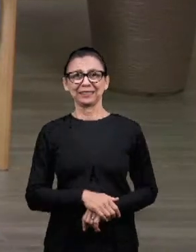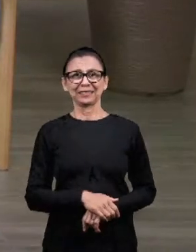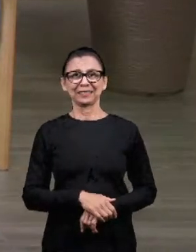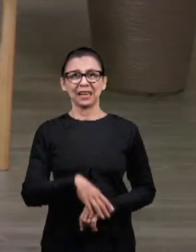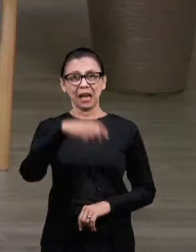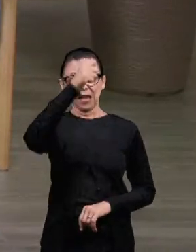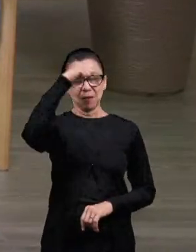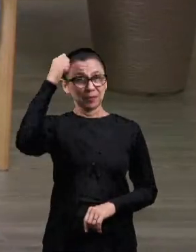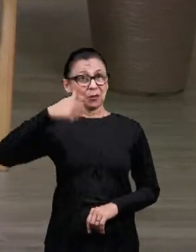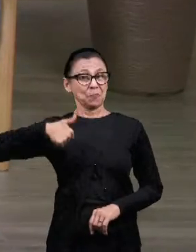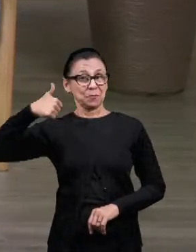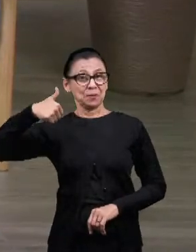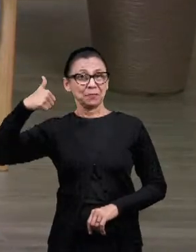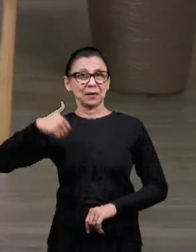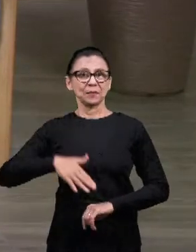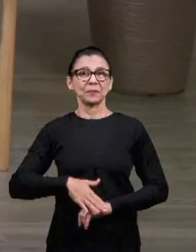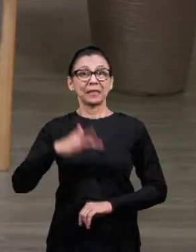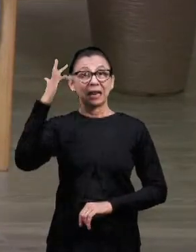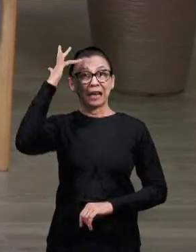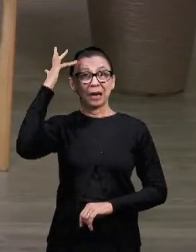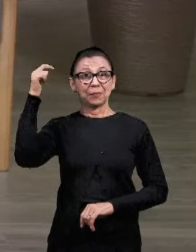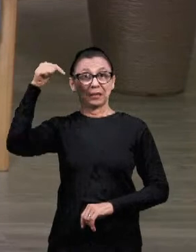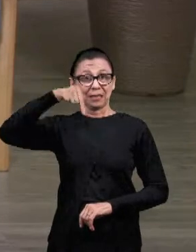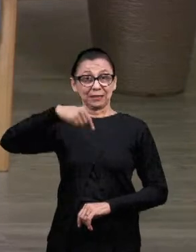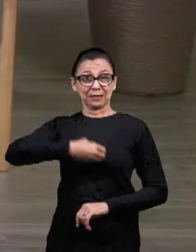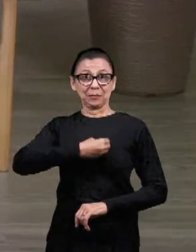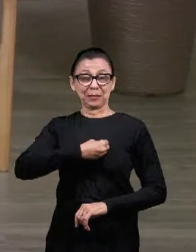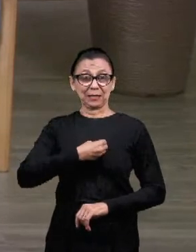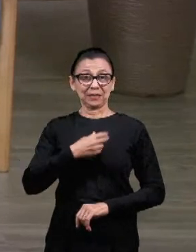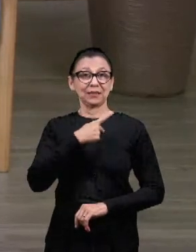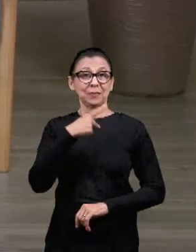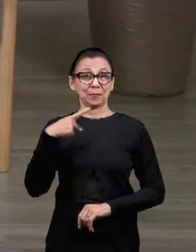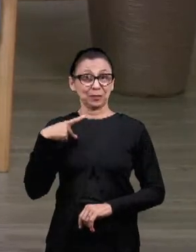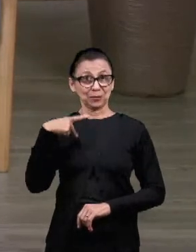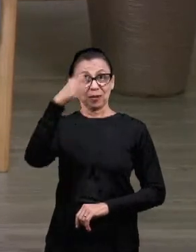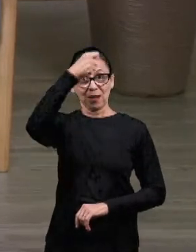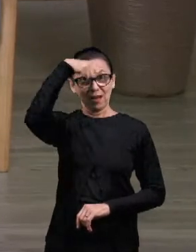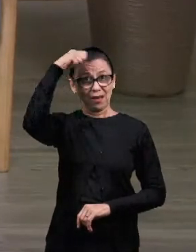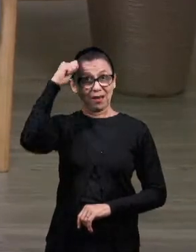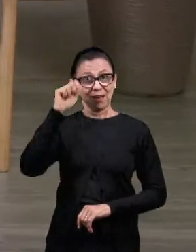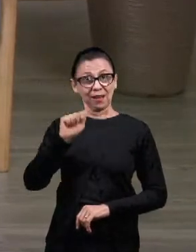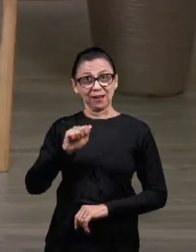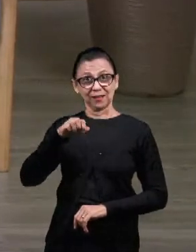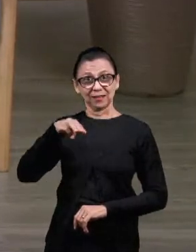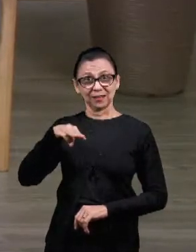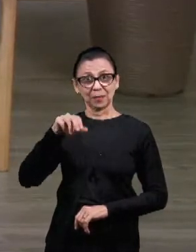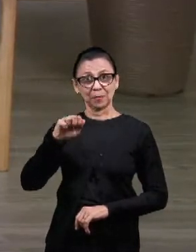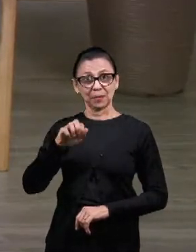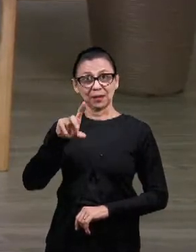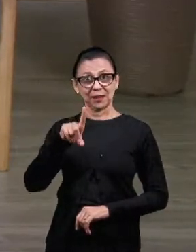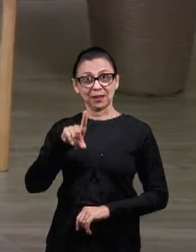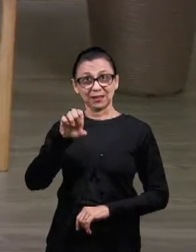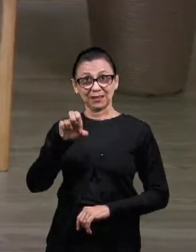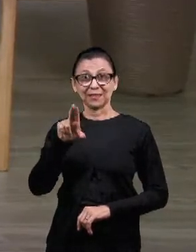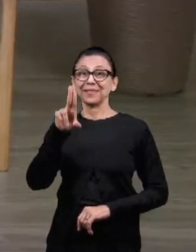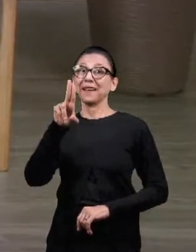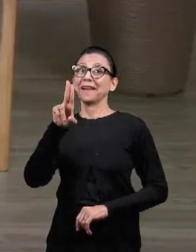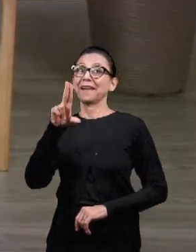né? Amanhã, quem vai estar aqui é o pastor Amadeu, né? Ele vai me pegar. Ele vai ter a oportunidade de descontar.